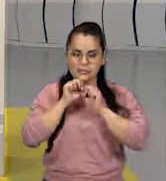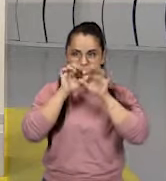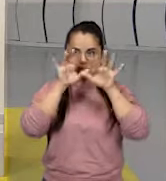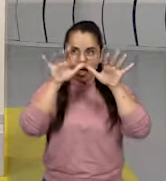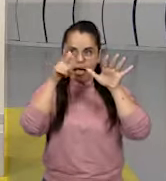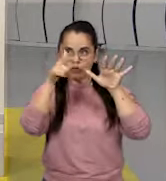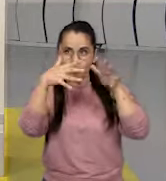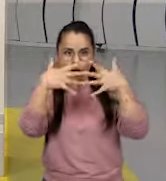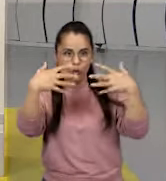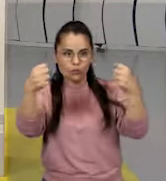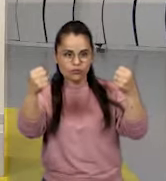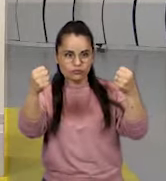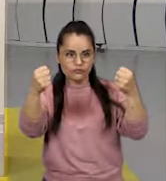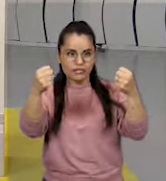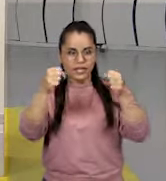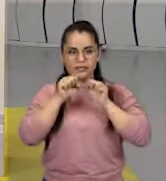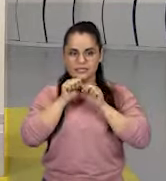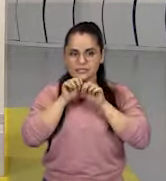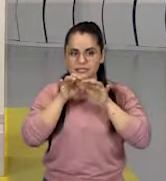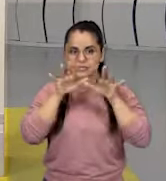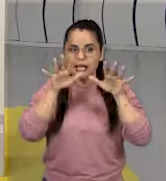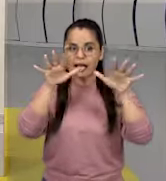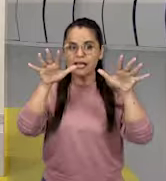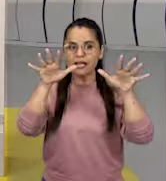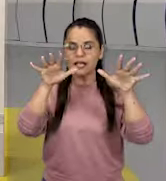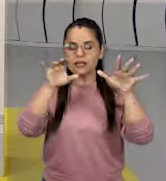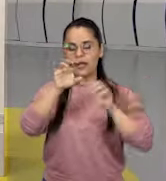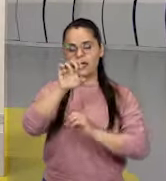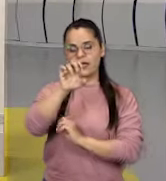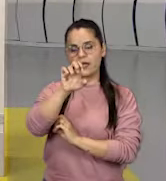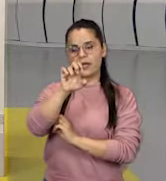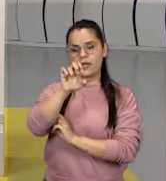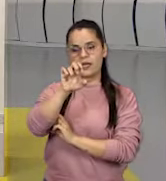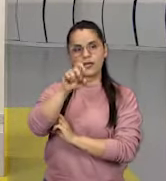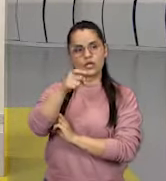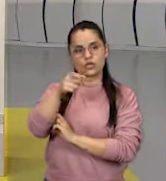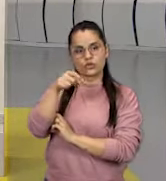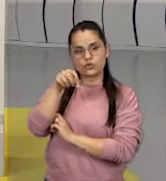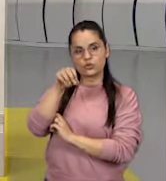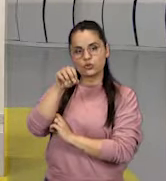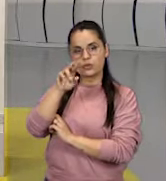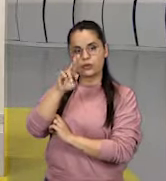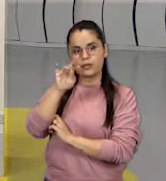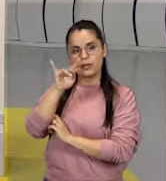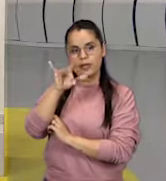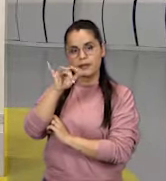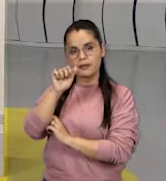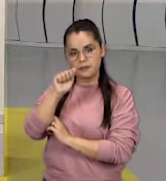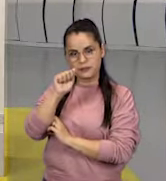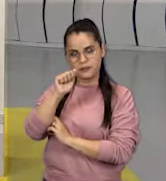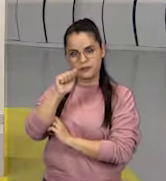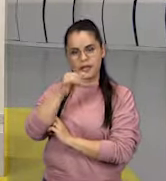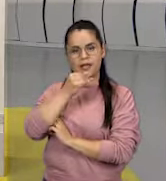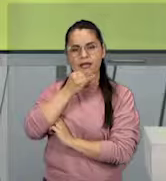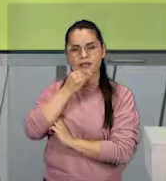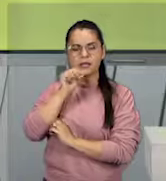direção a vizinhança Oi e aí nós já temos a reação exotérmica vou dar um exemplo aqui de reações exotérmicas